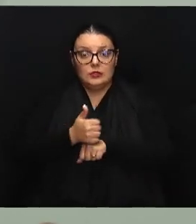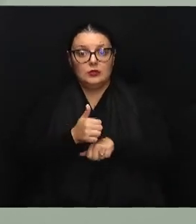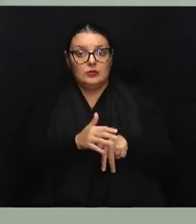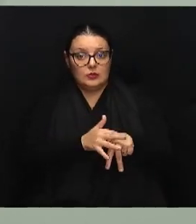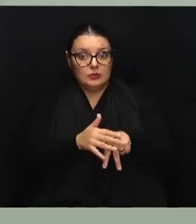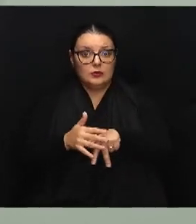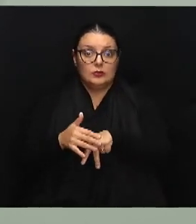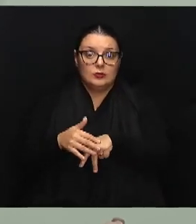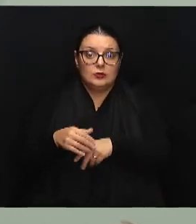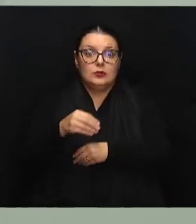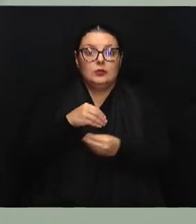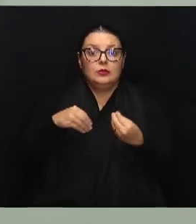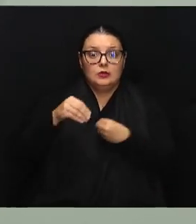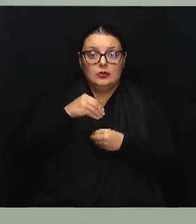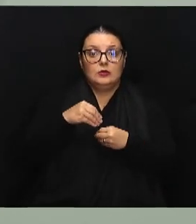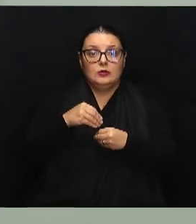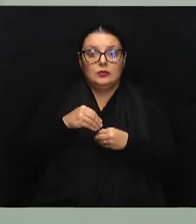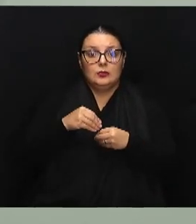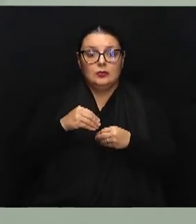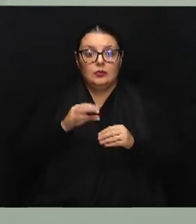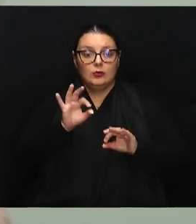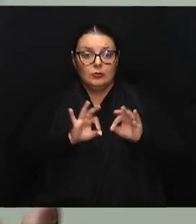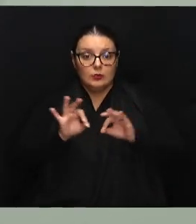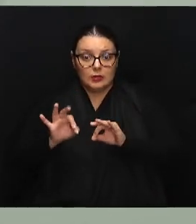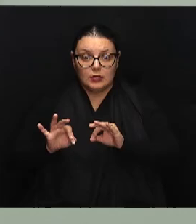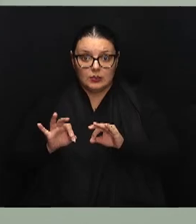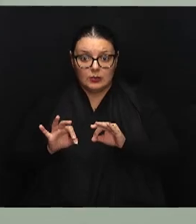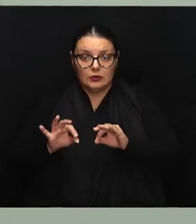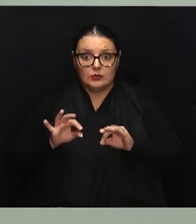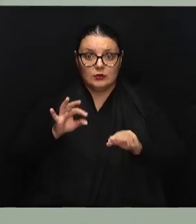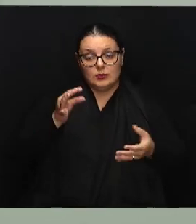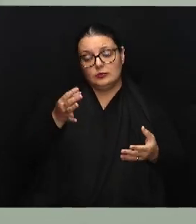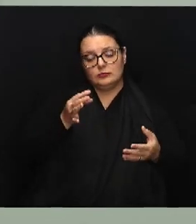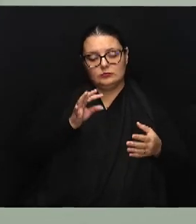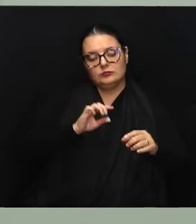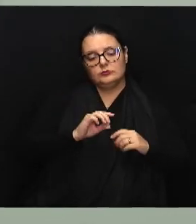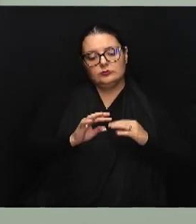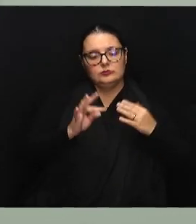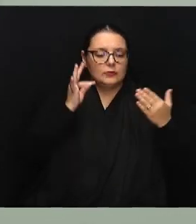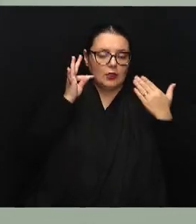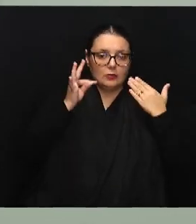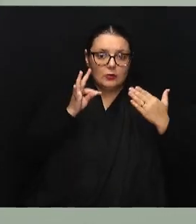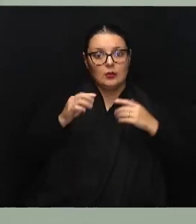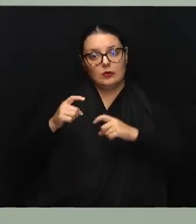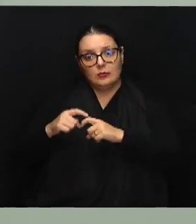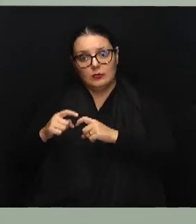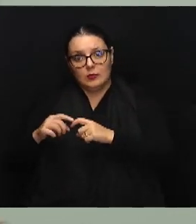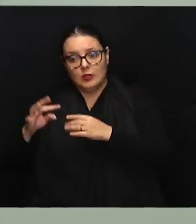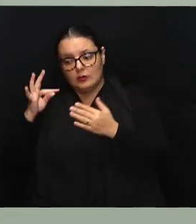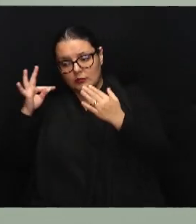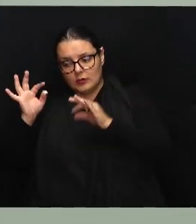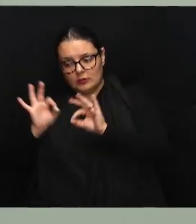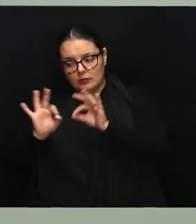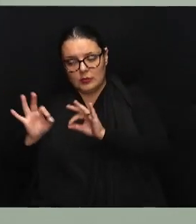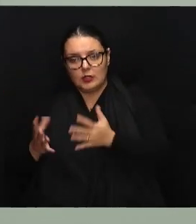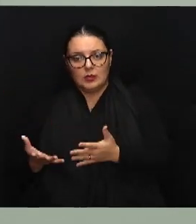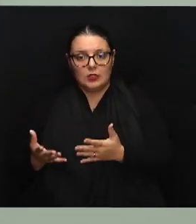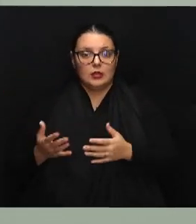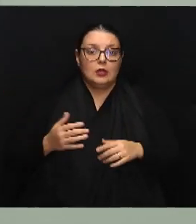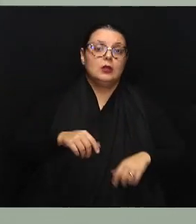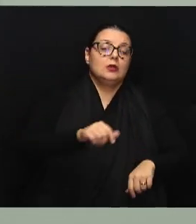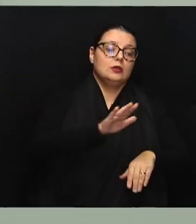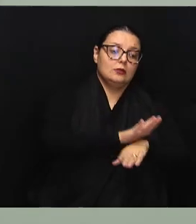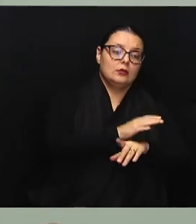ele integra o plano terapêutico, né? O médico desenvolve e define um plano terapêutico e o assistente social, como membro da equipe